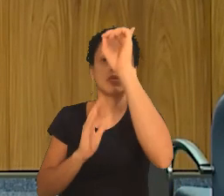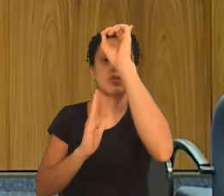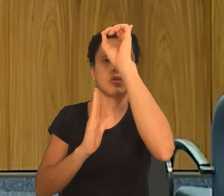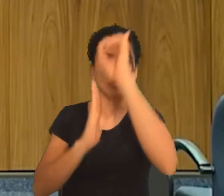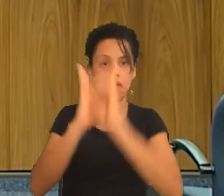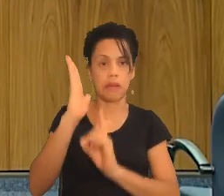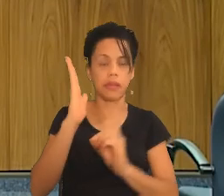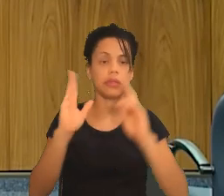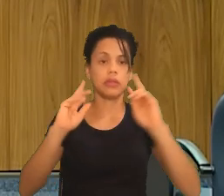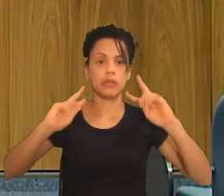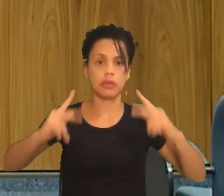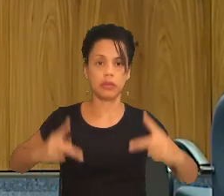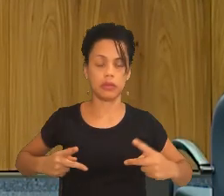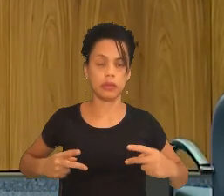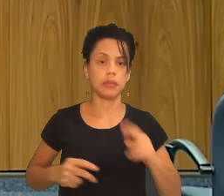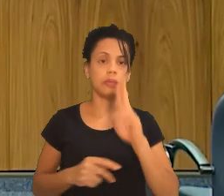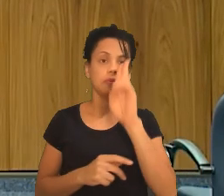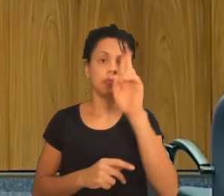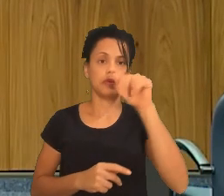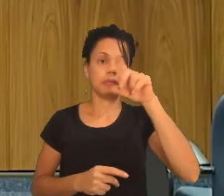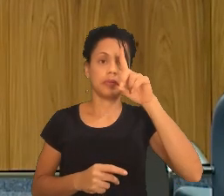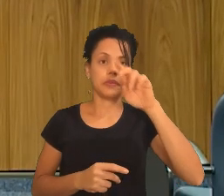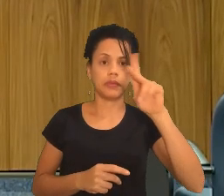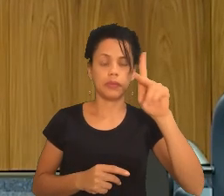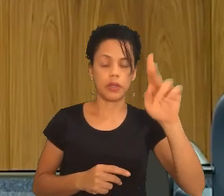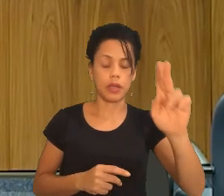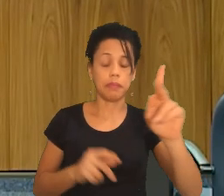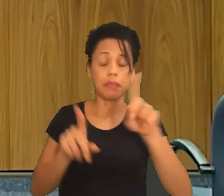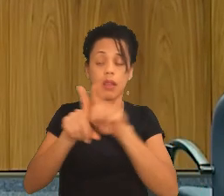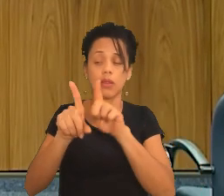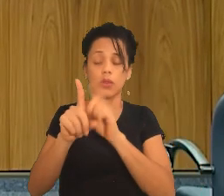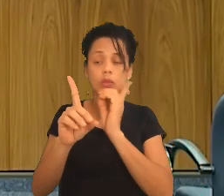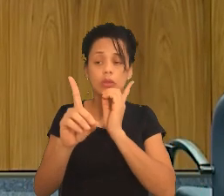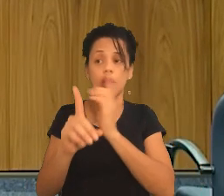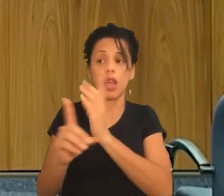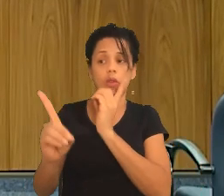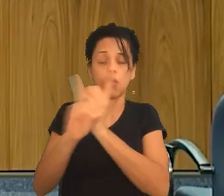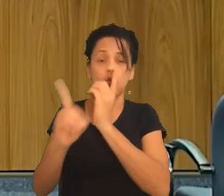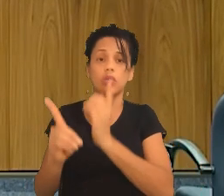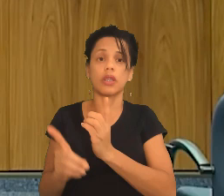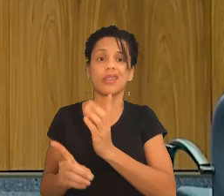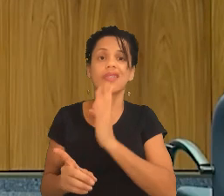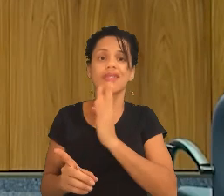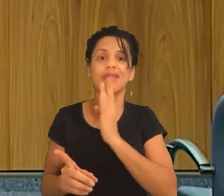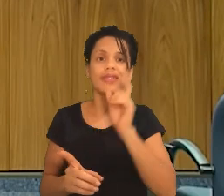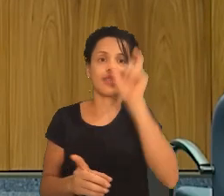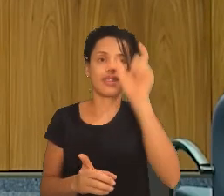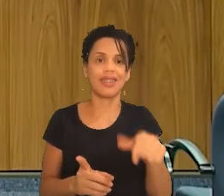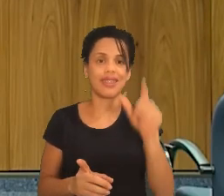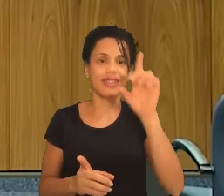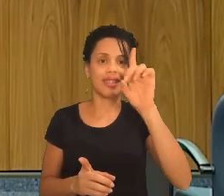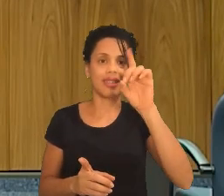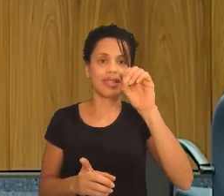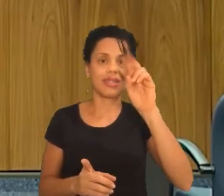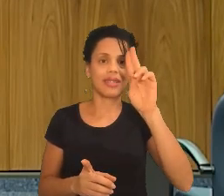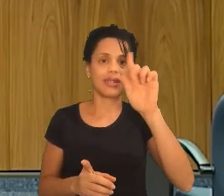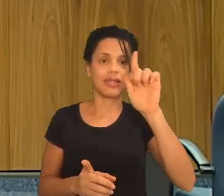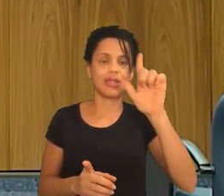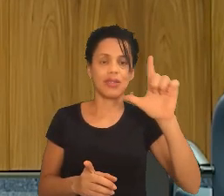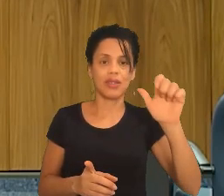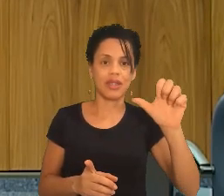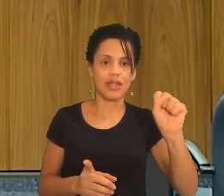eu conheci pela primeira vez o Douglas, que foi no seminário em maio de 2016,